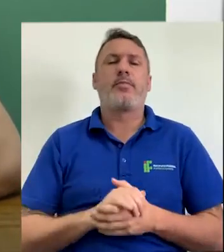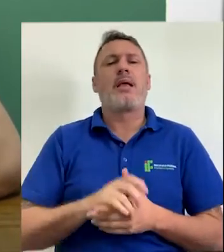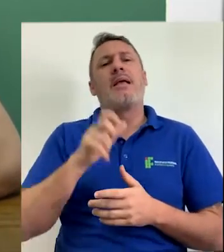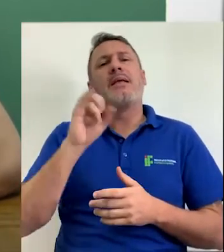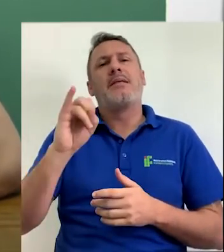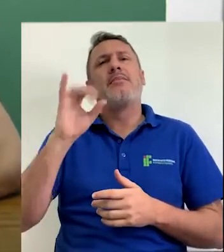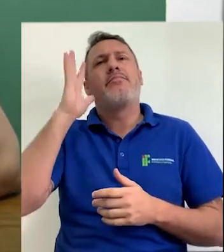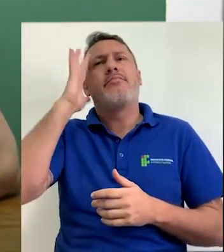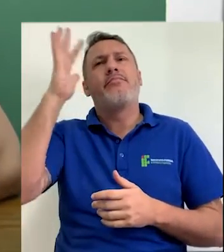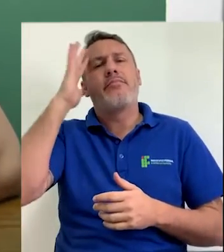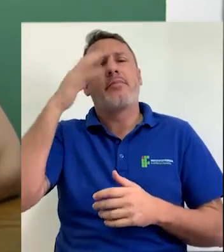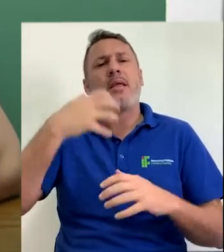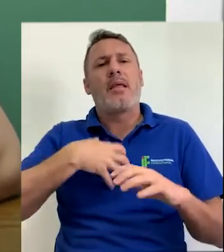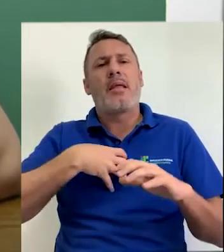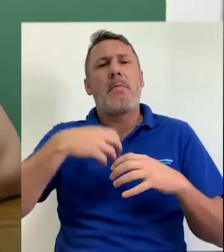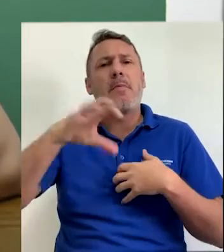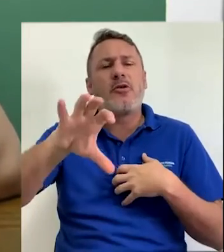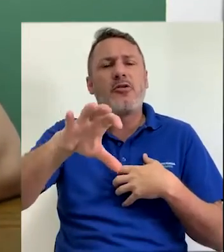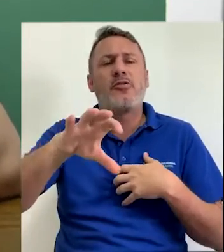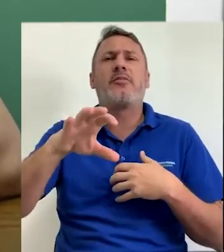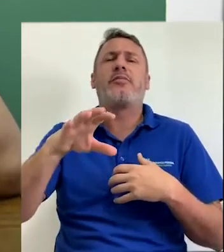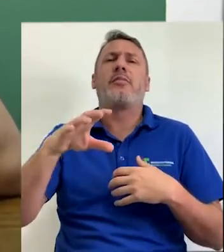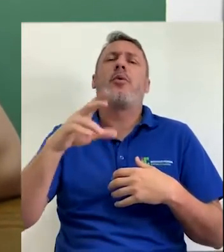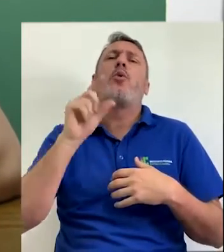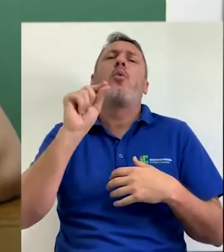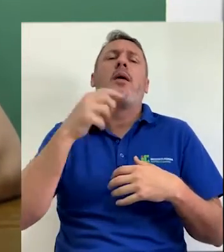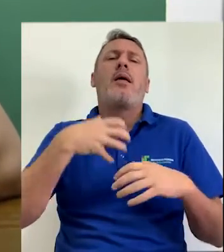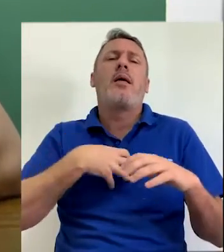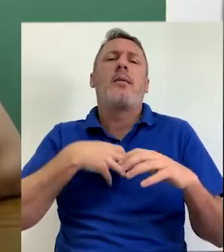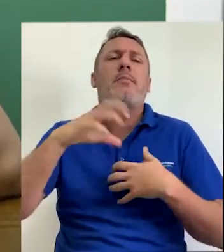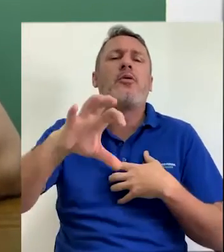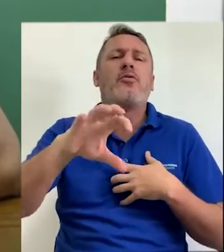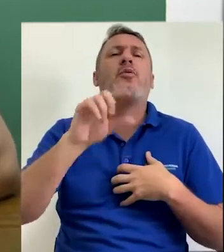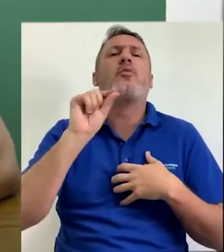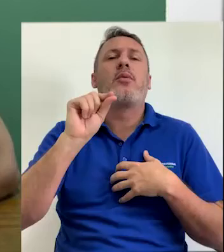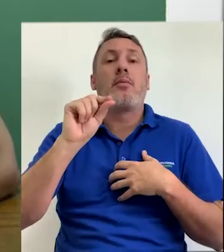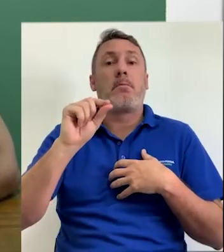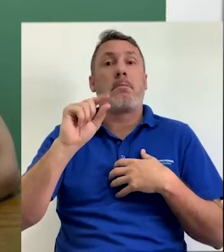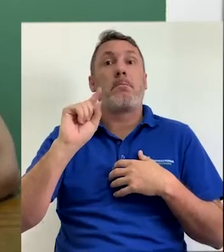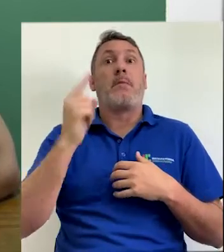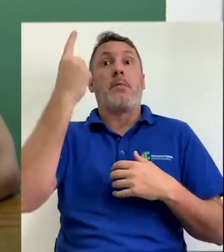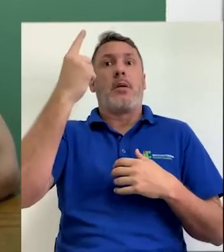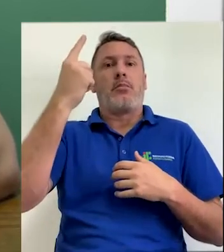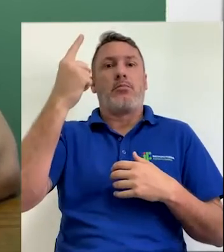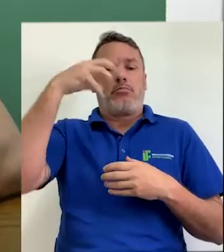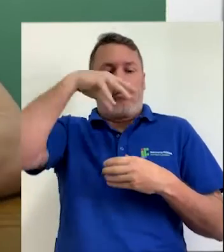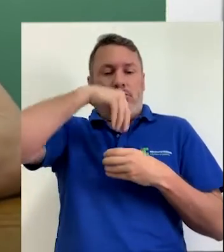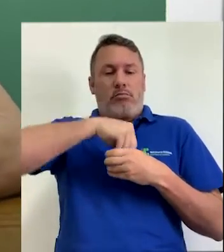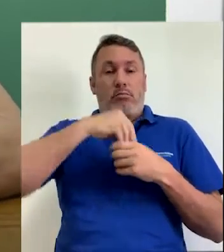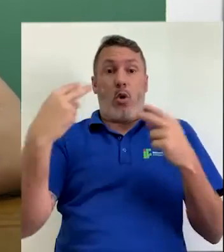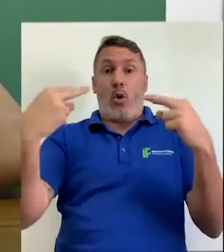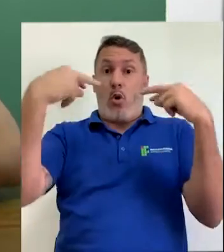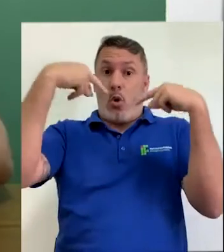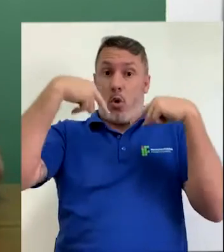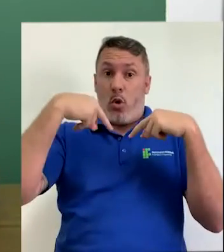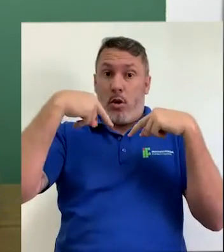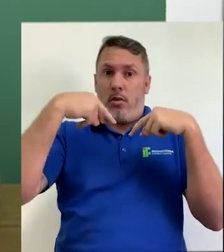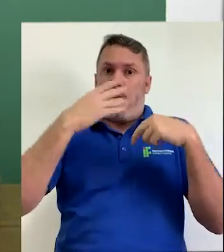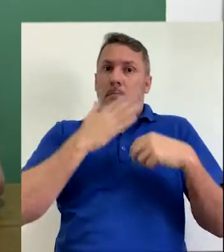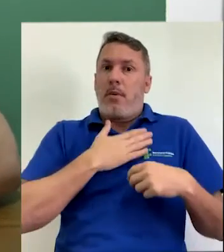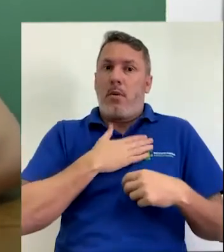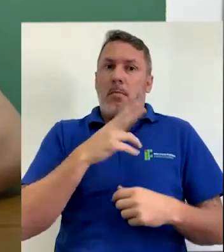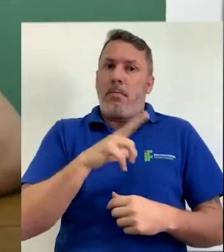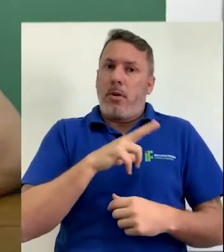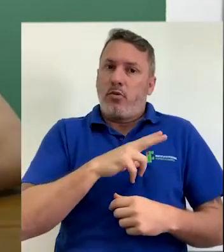comigo e você tiver empatia para com você, no